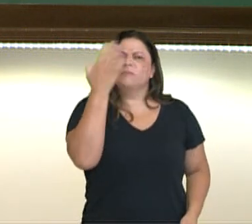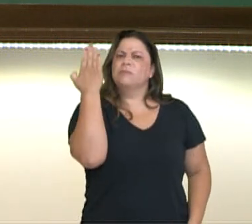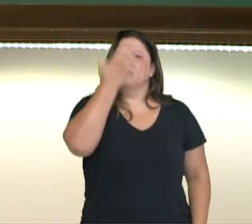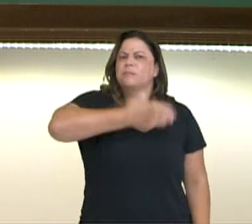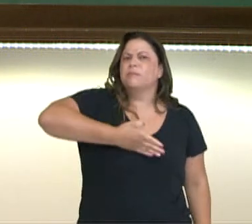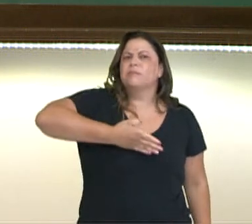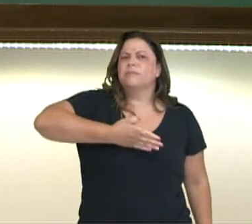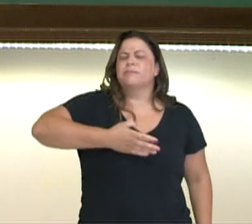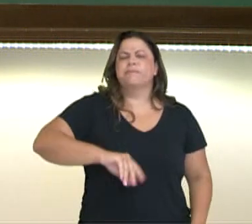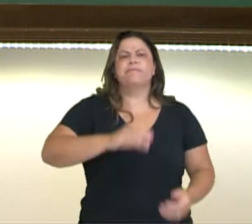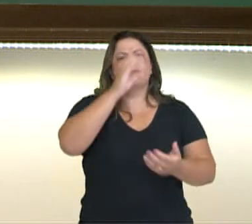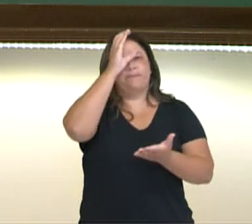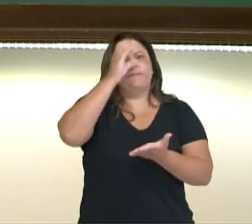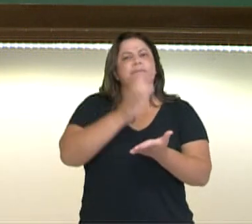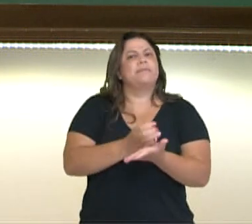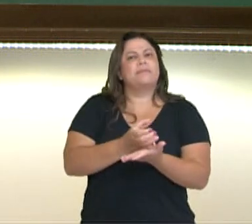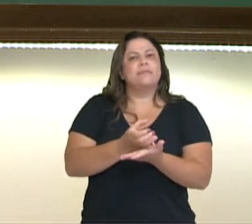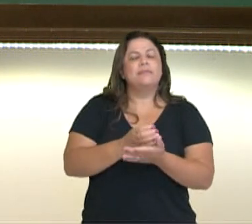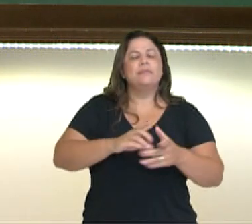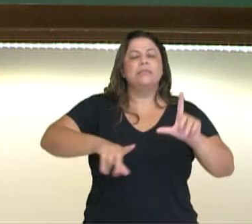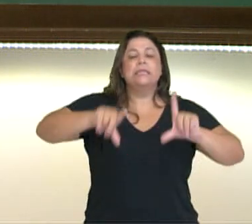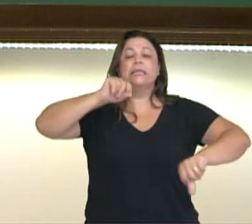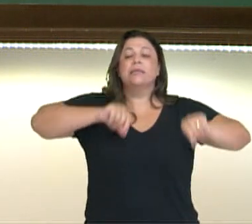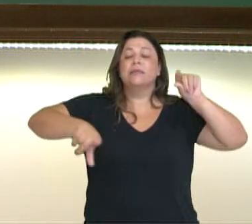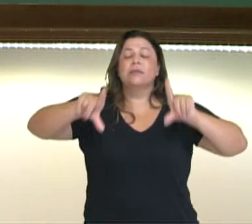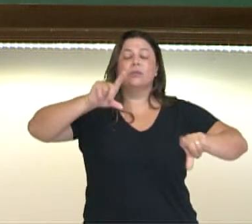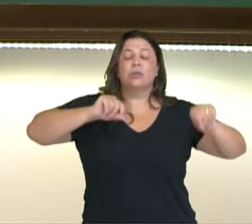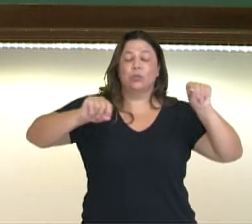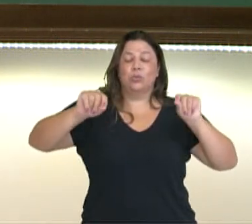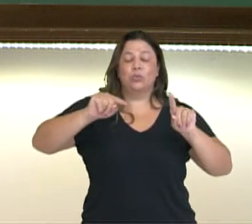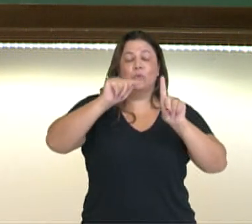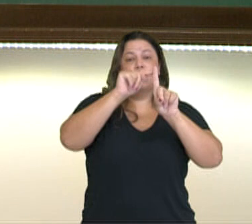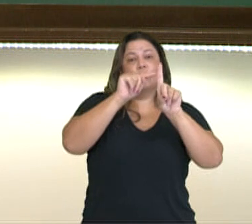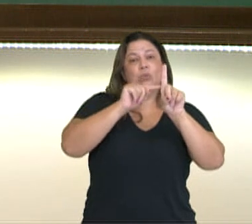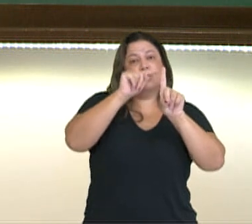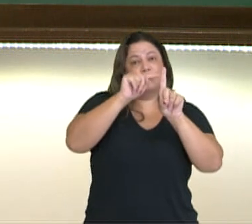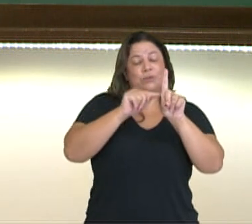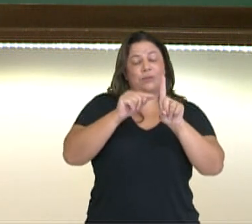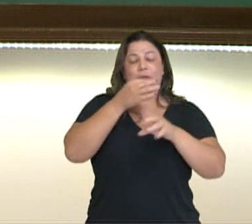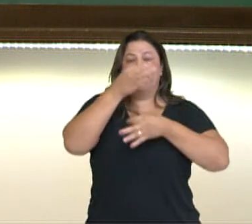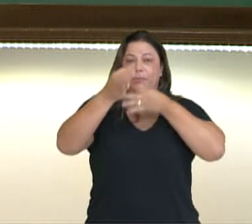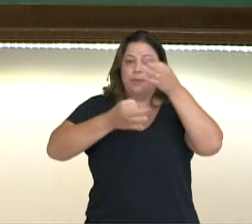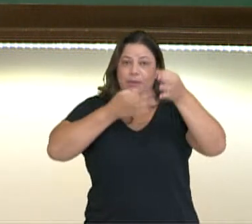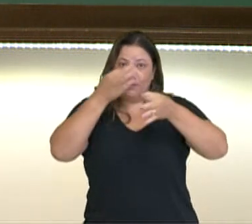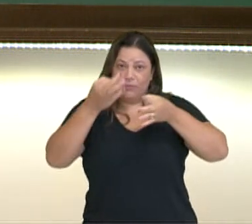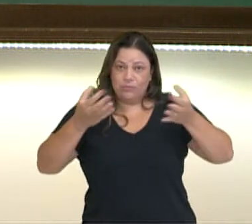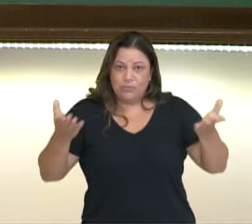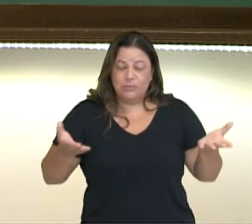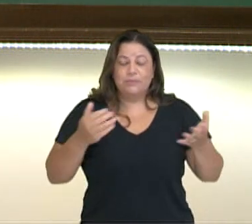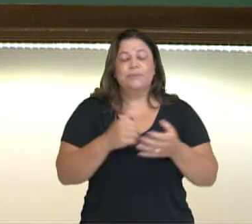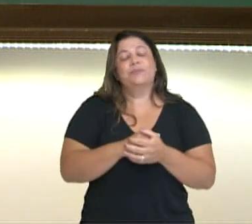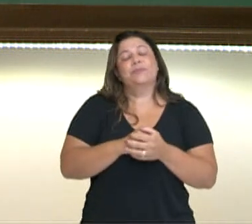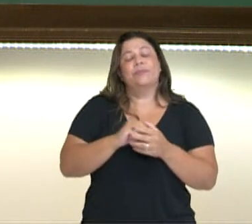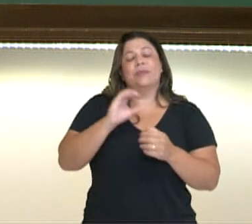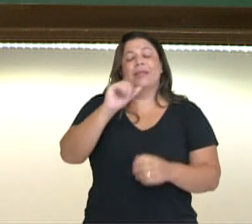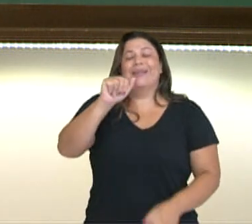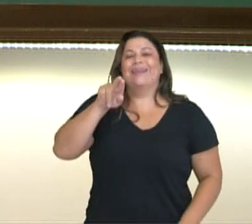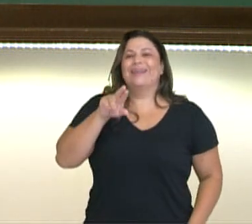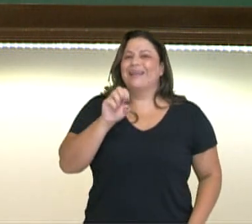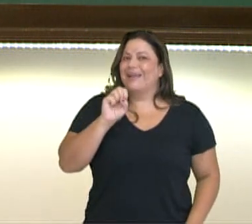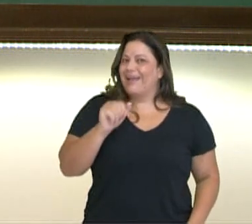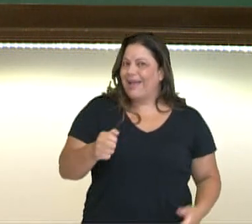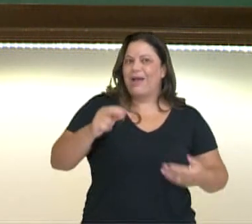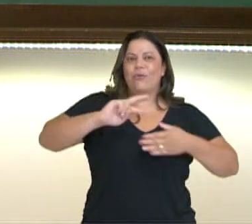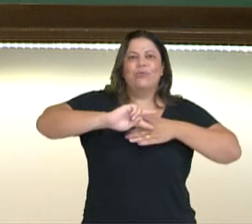tese? Selecione os tipos de argumento. No caso aqui, um argumento de causa e consequência,